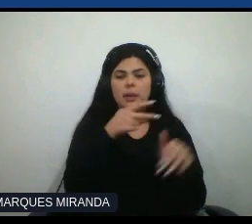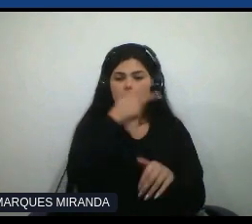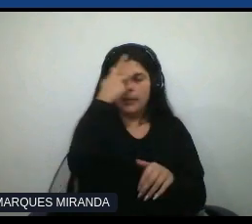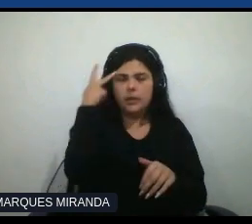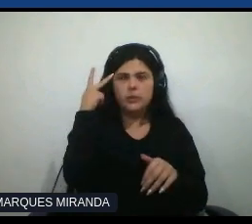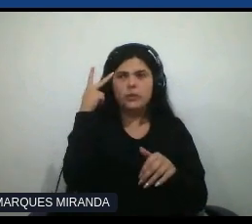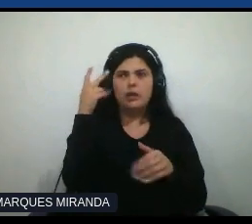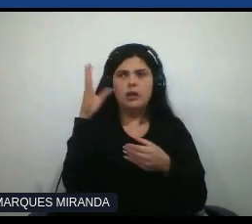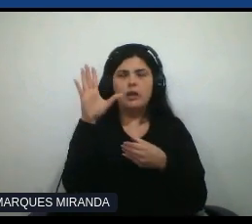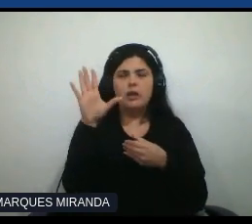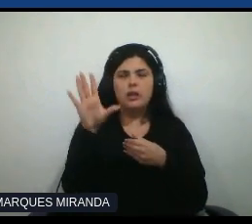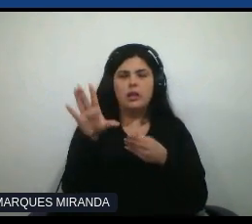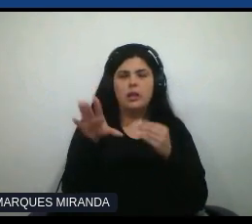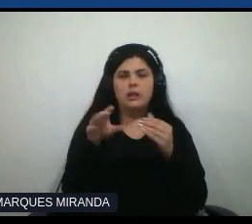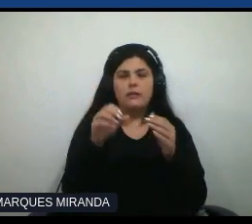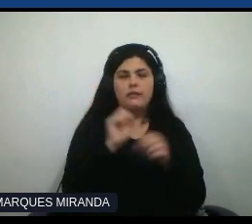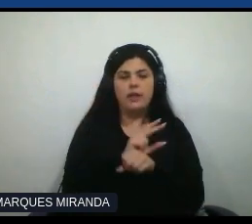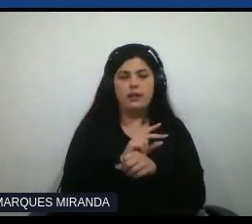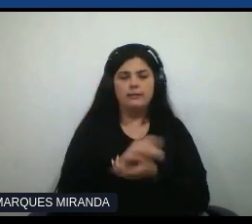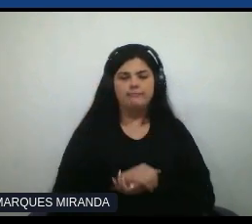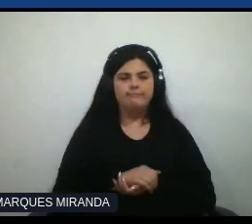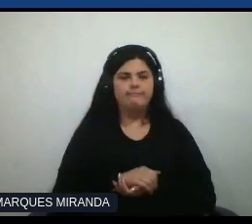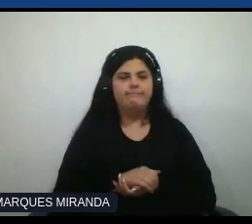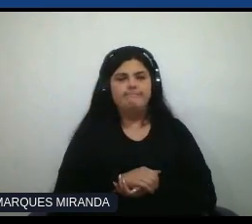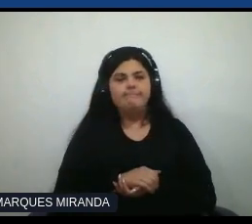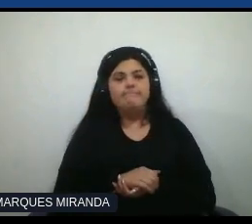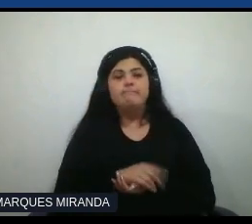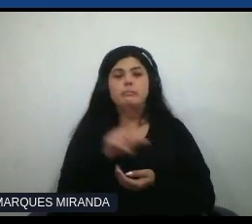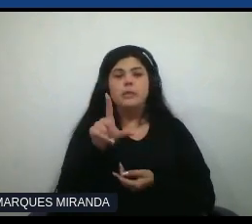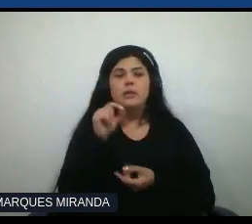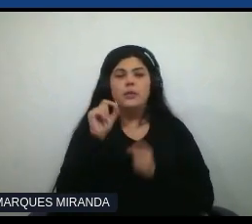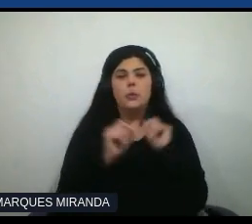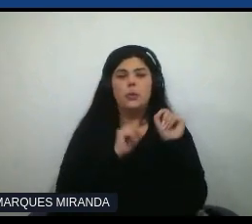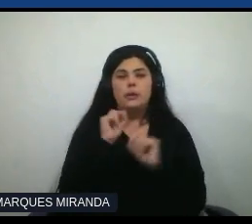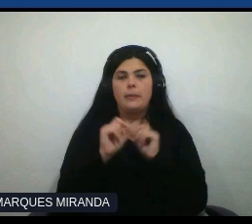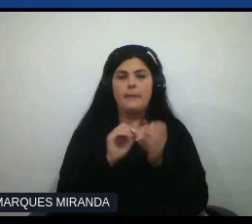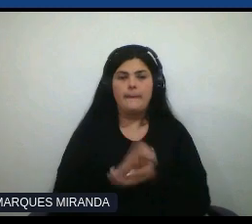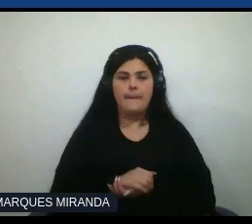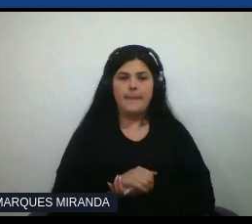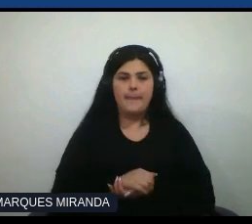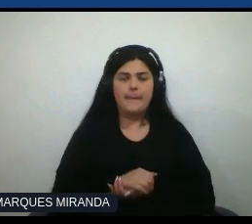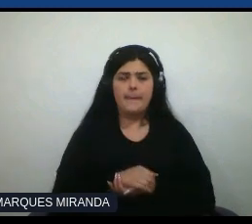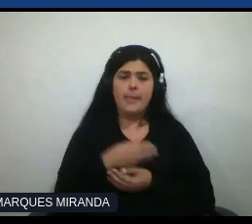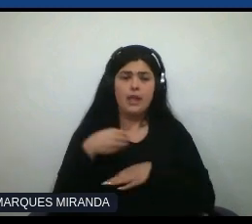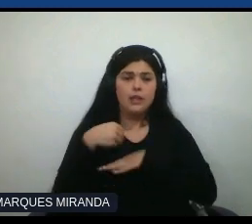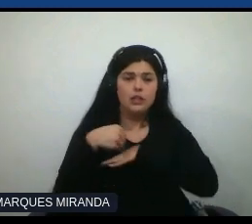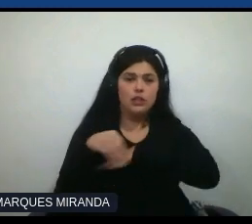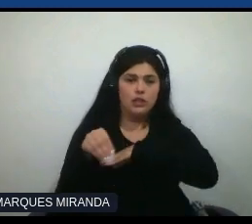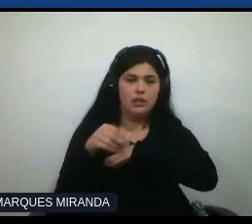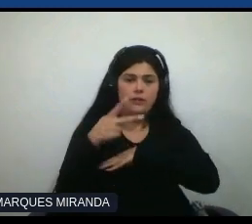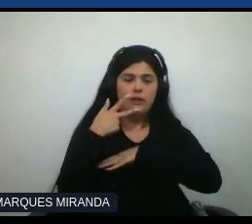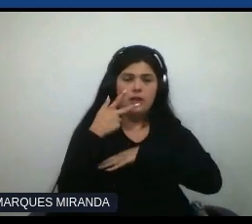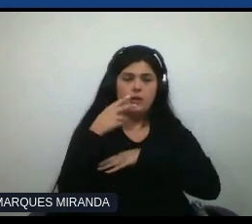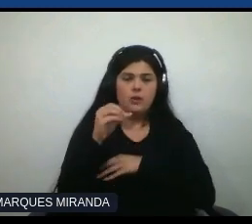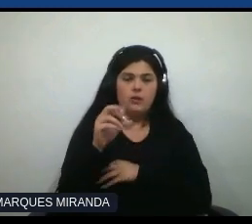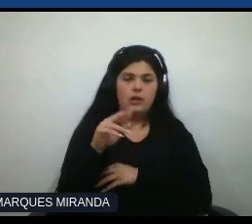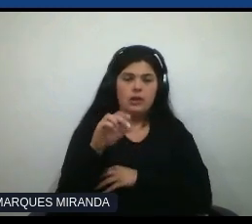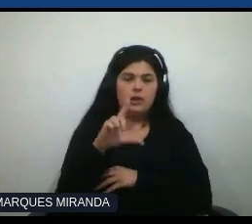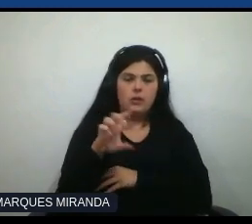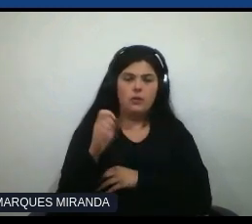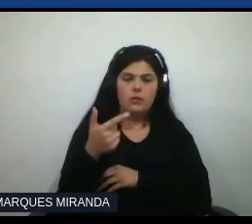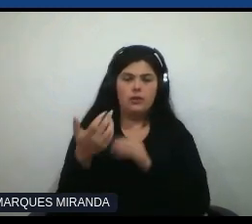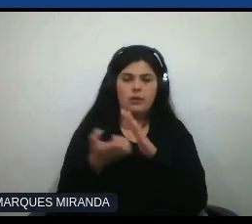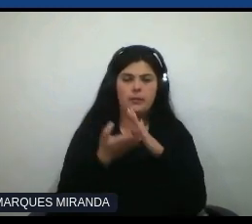para dentro, para algumas vagas. Eu sempre prefiro, uma dica, falando de Oracle, outras empresas que eu já